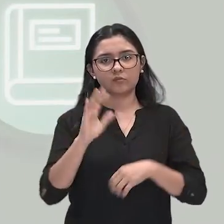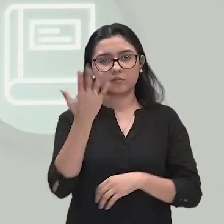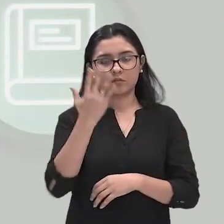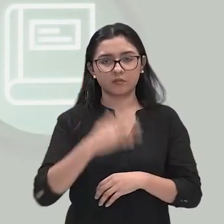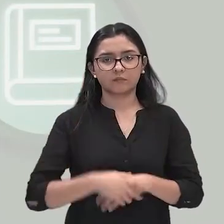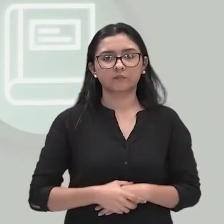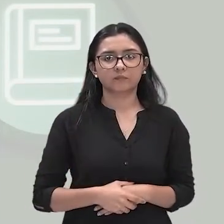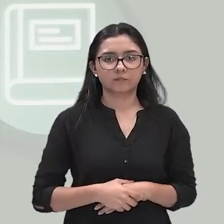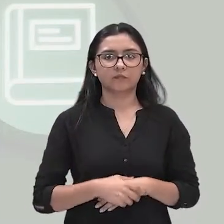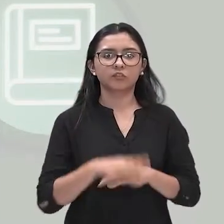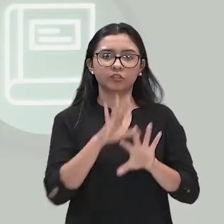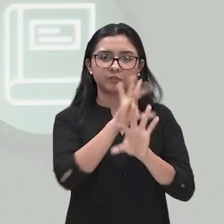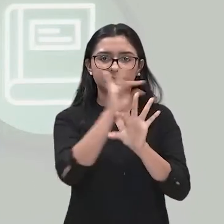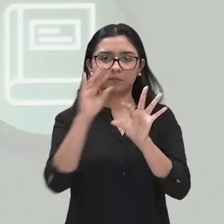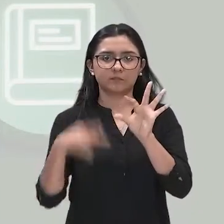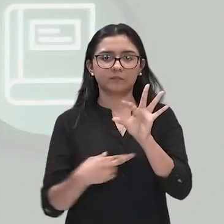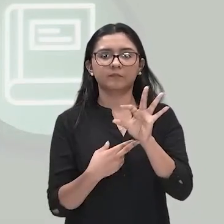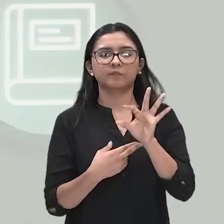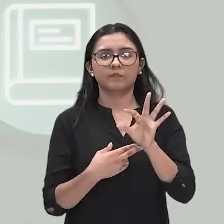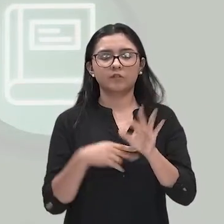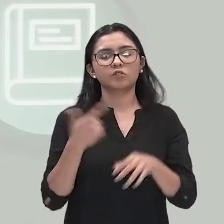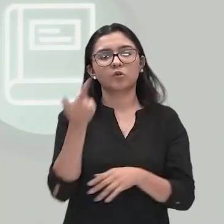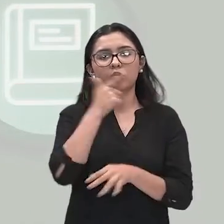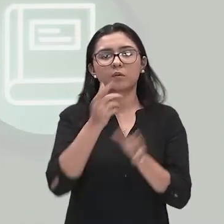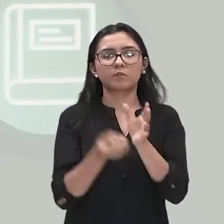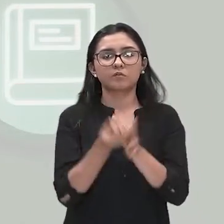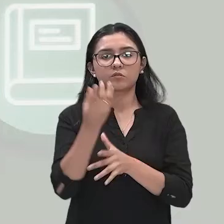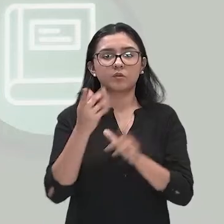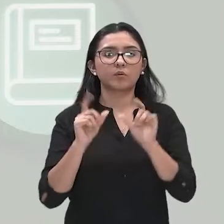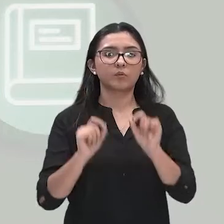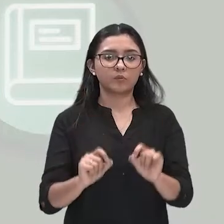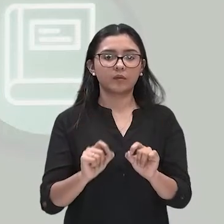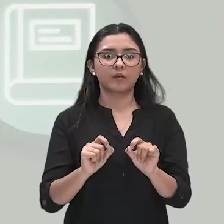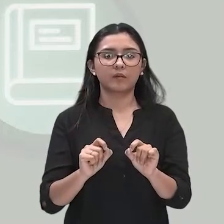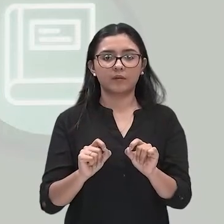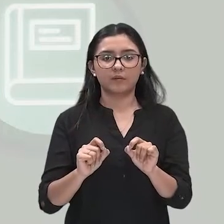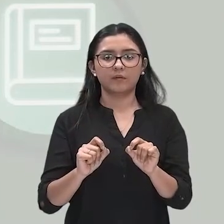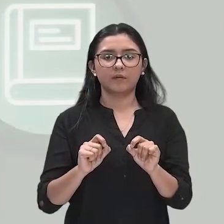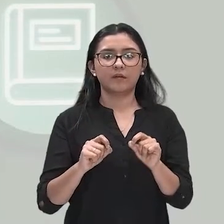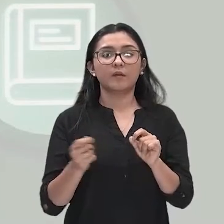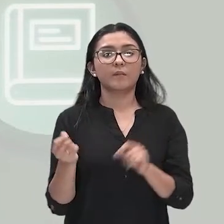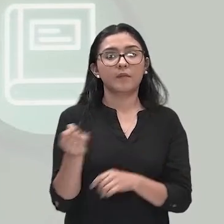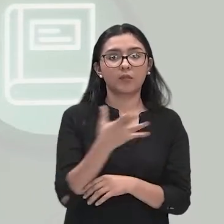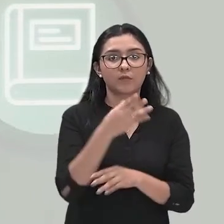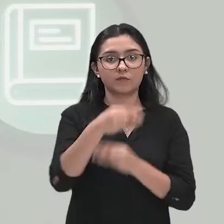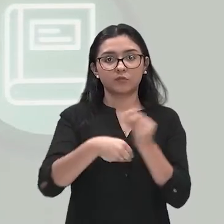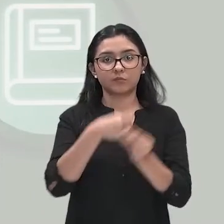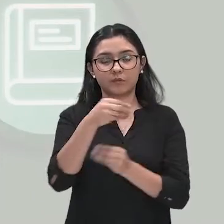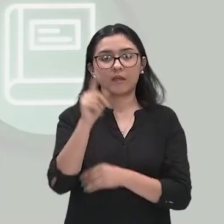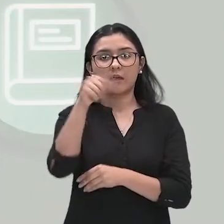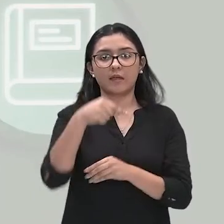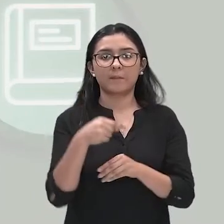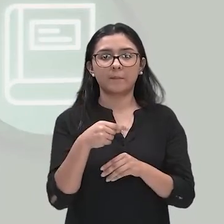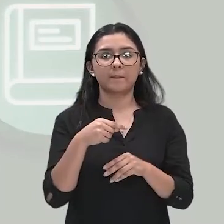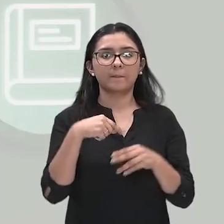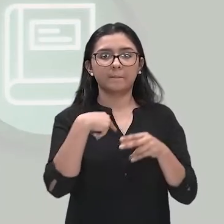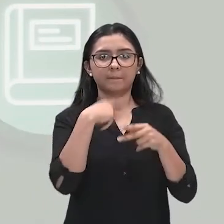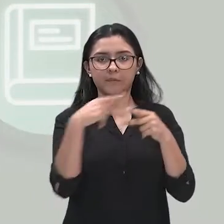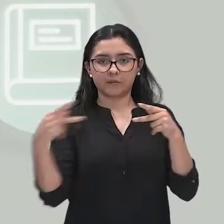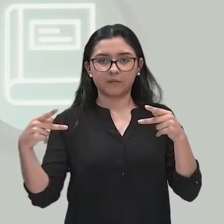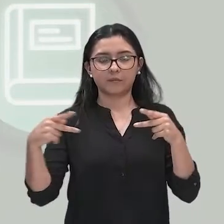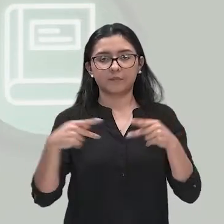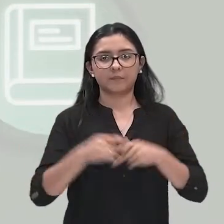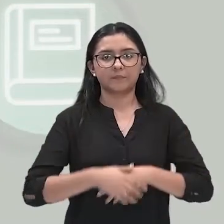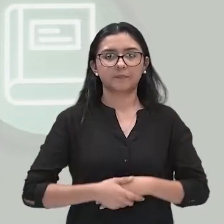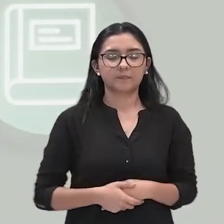entre esses aminoácidos e aí a gente consegue gerar, né, é possível gerar essa nova substância que no caso é chamada de